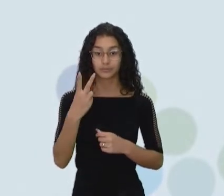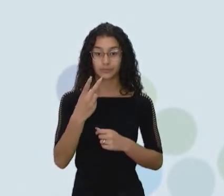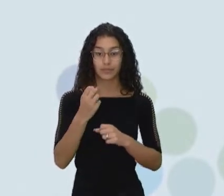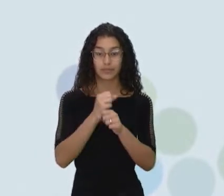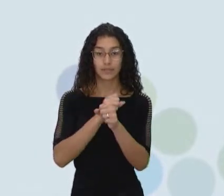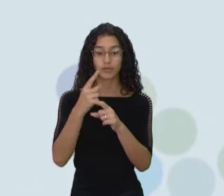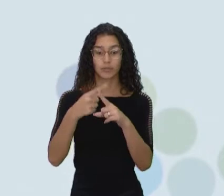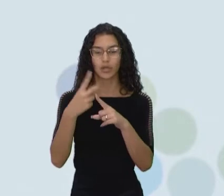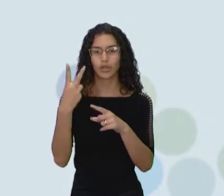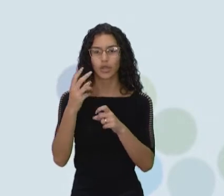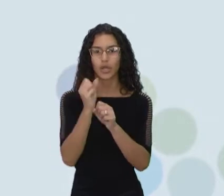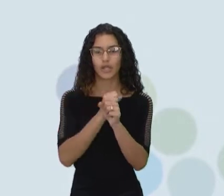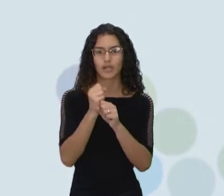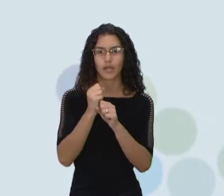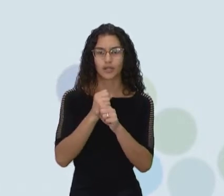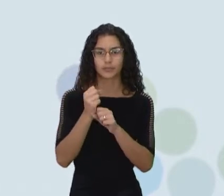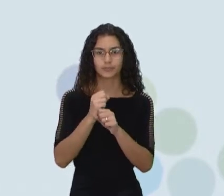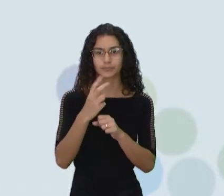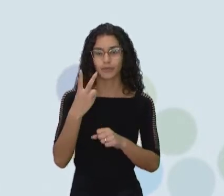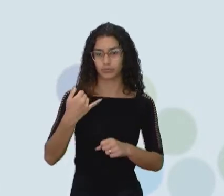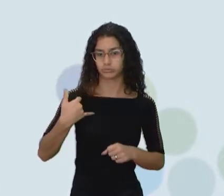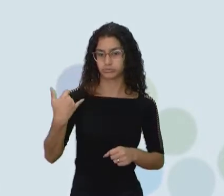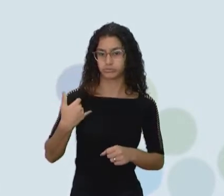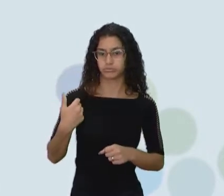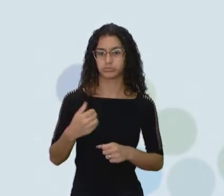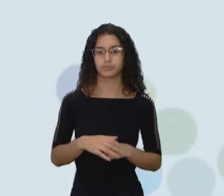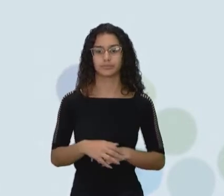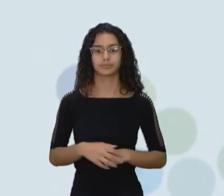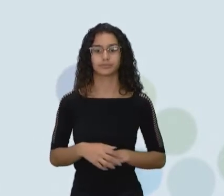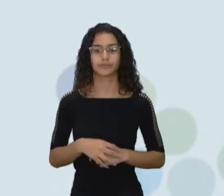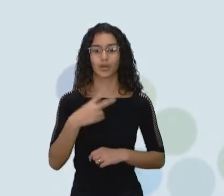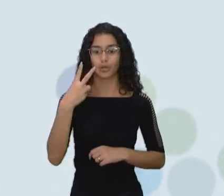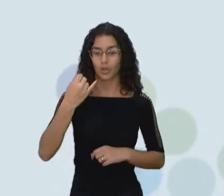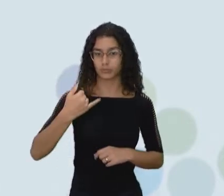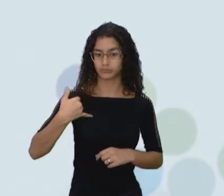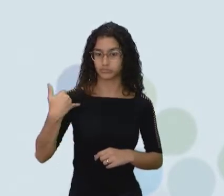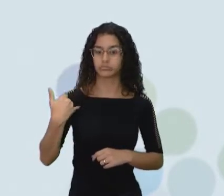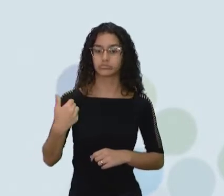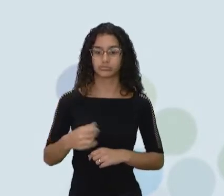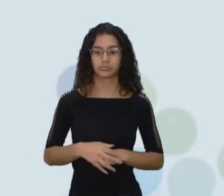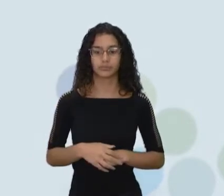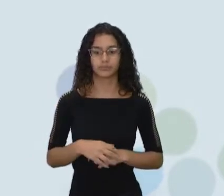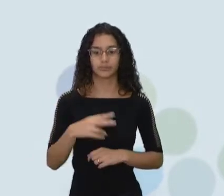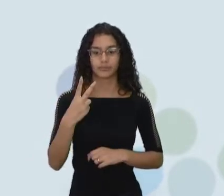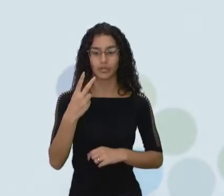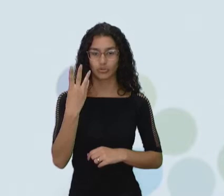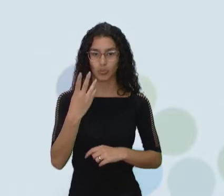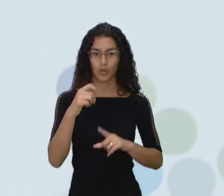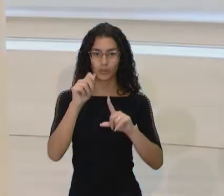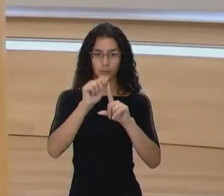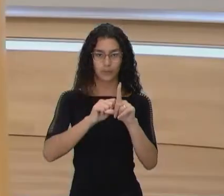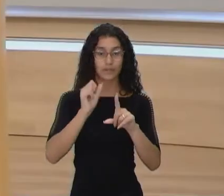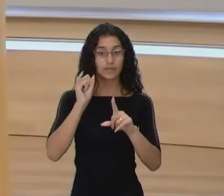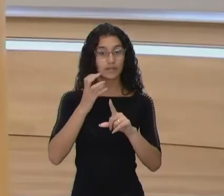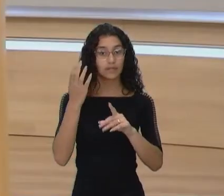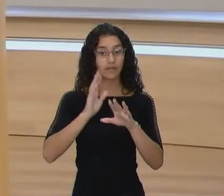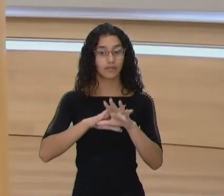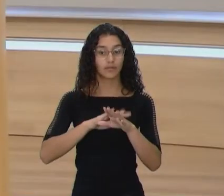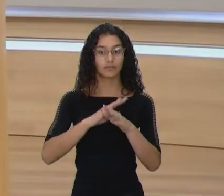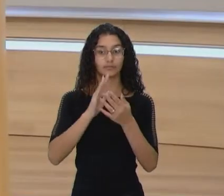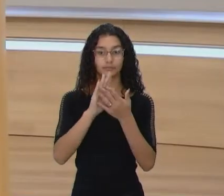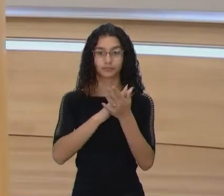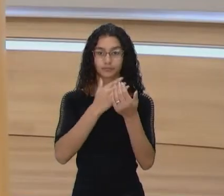A gente está pensando do primeiro até o segundo e do segundo até o terceiro. Então, são 2 anos aí, né? Então, 24 meses. Exato. Se vocês quiserem fazer a conta